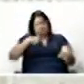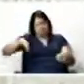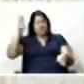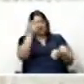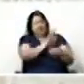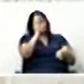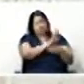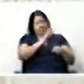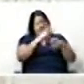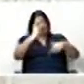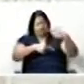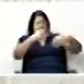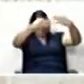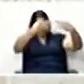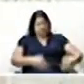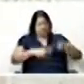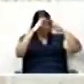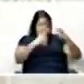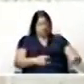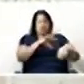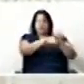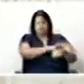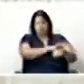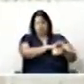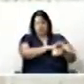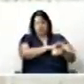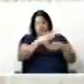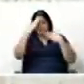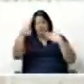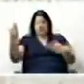profissão com dignidade e com segurança. Com segurança. Muito obrigado, senhor presidente.